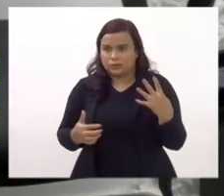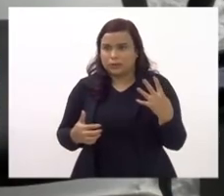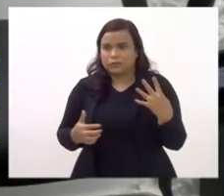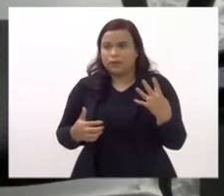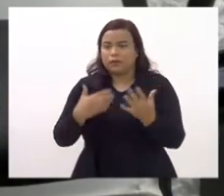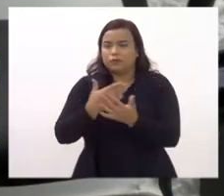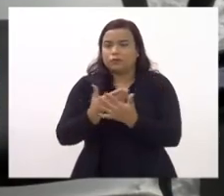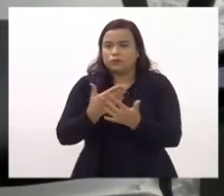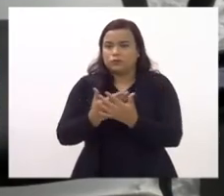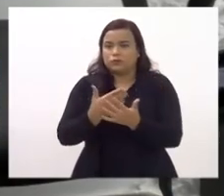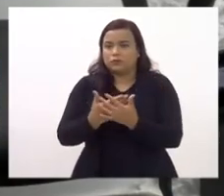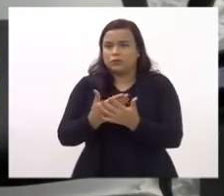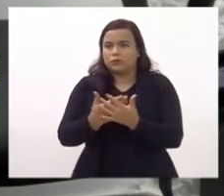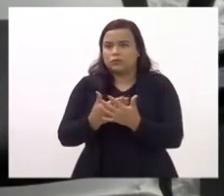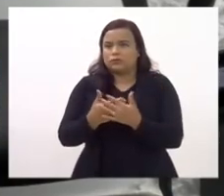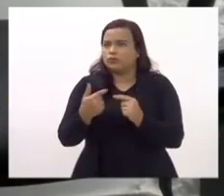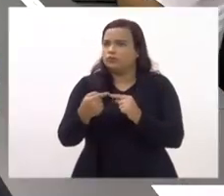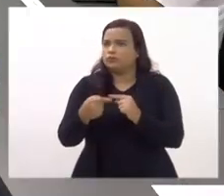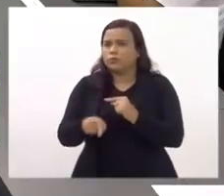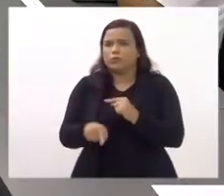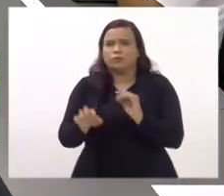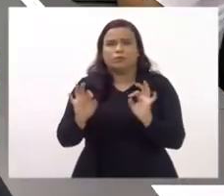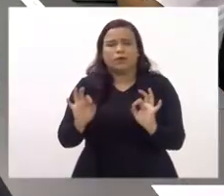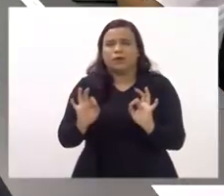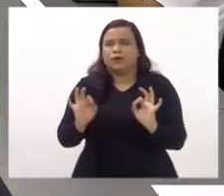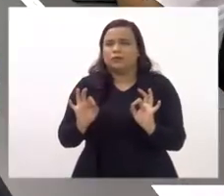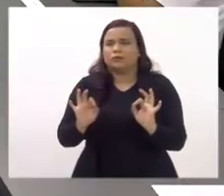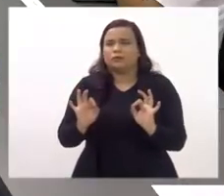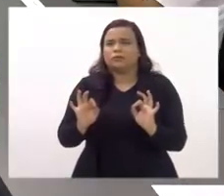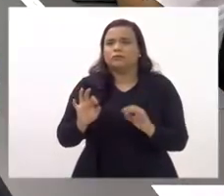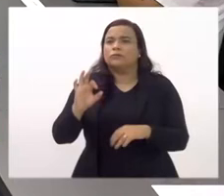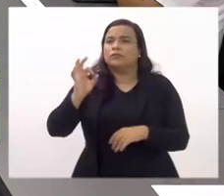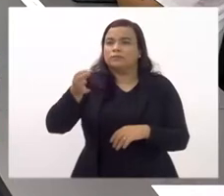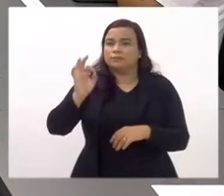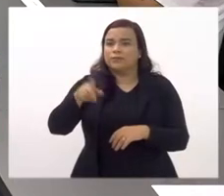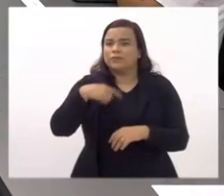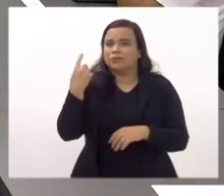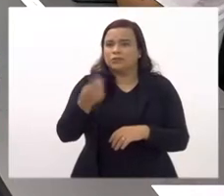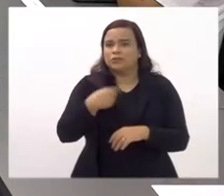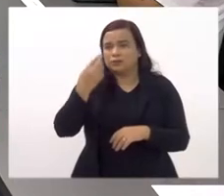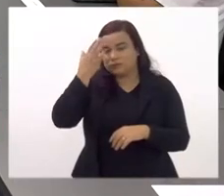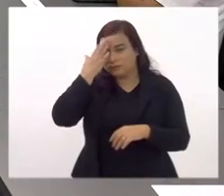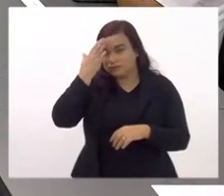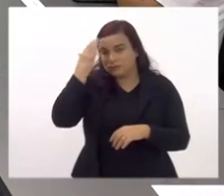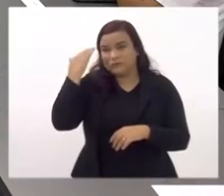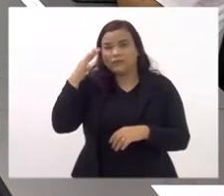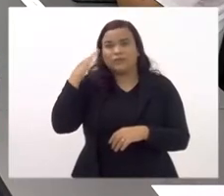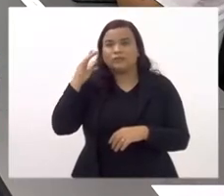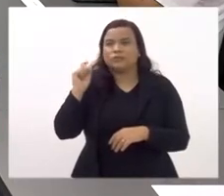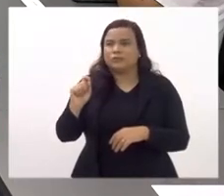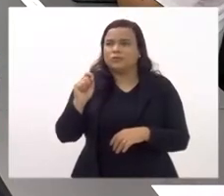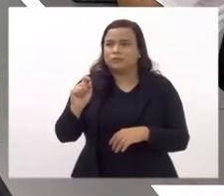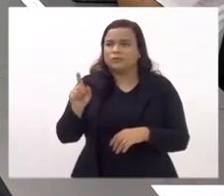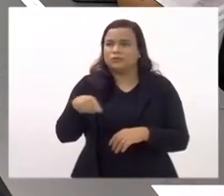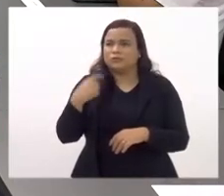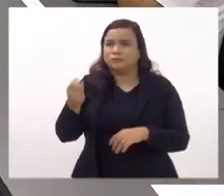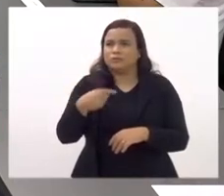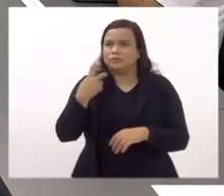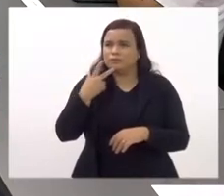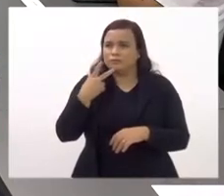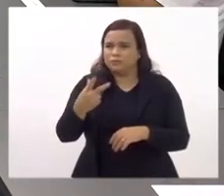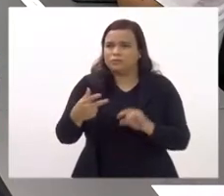subsequente, não batia. Na verdade, a gente entendeu que a gente estava falando só